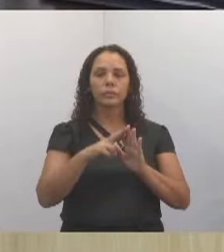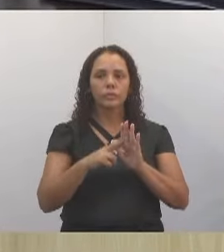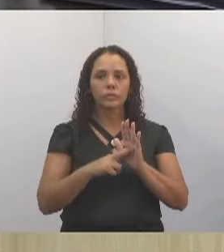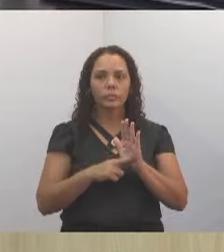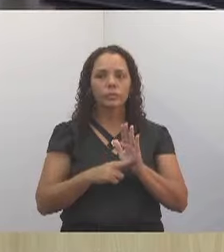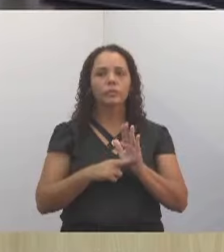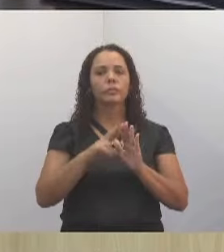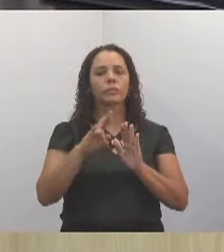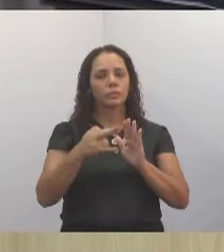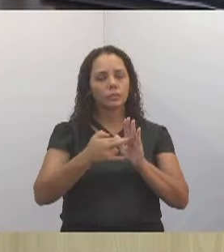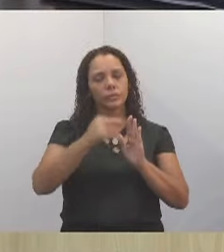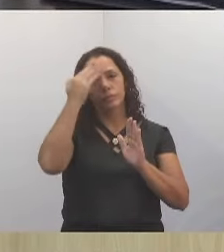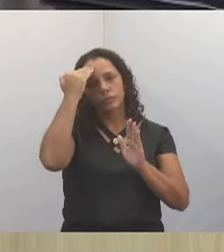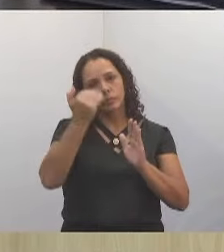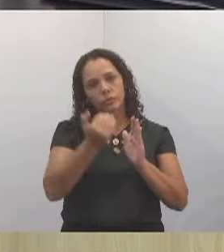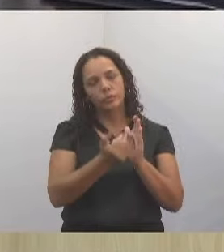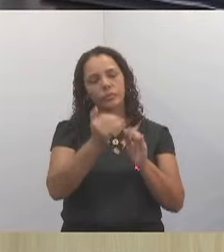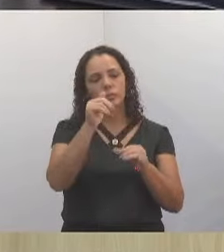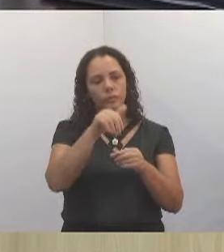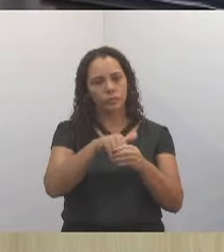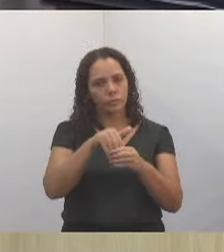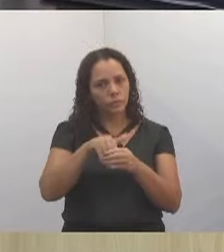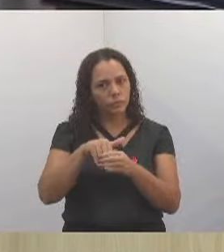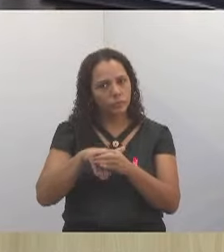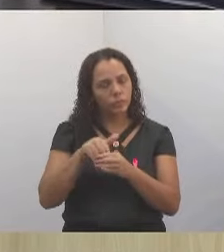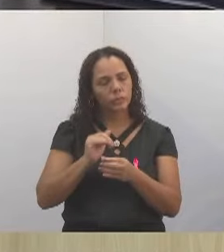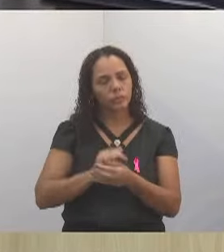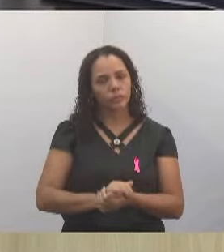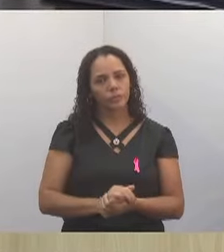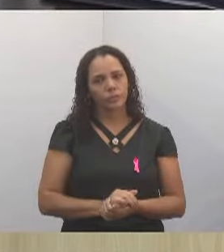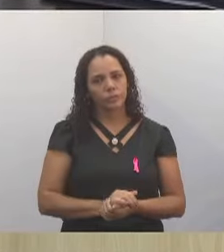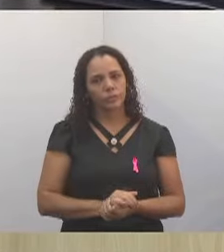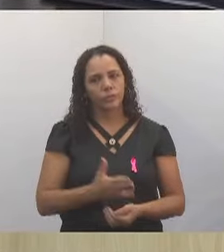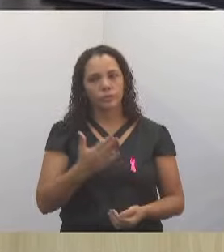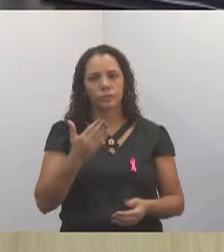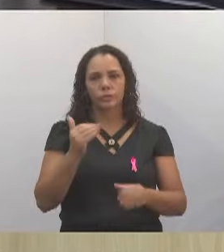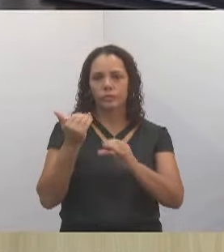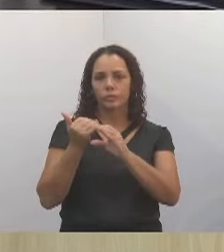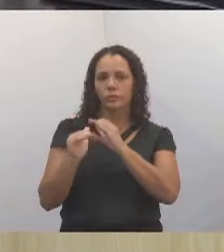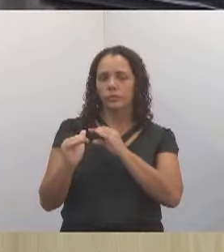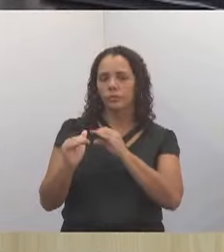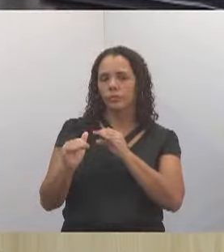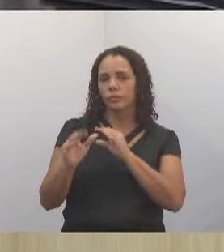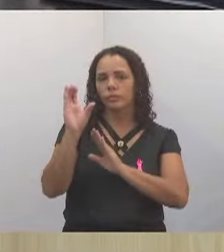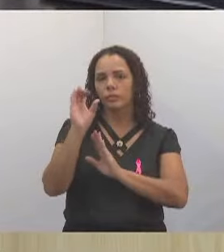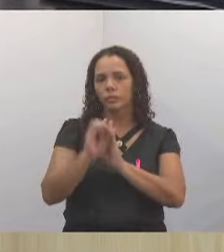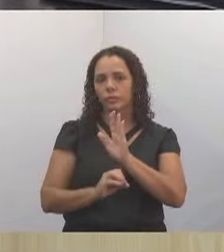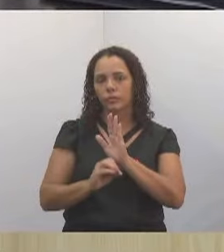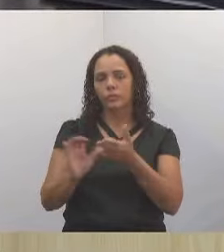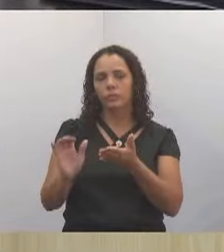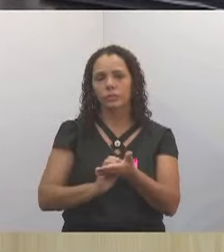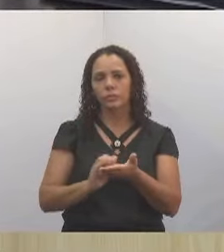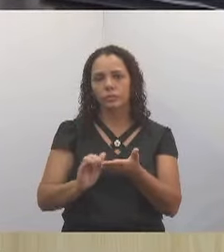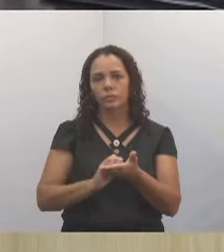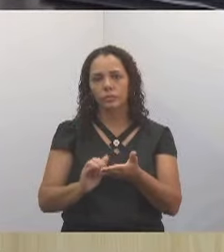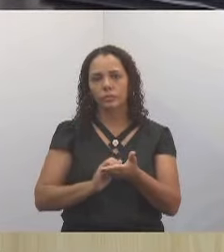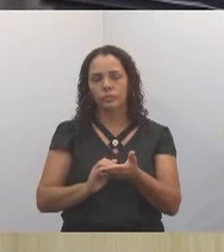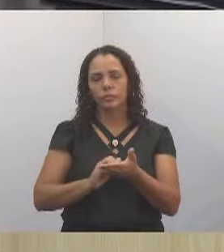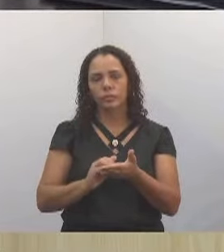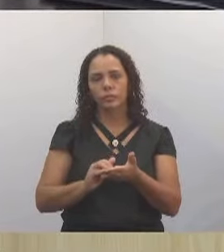grade plenária, cumpridas as formalidades regimentais, seja encaminhado ofício à Secretaria do Estado de São